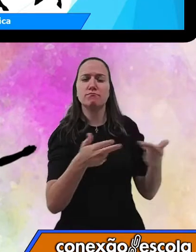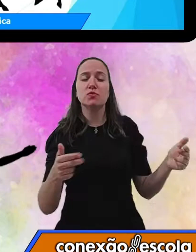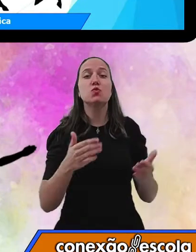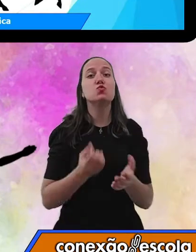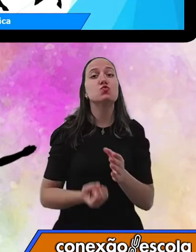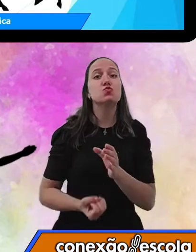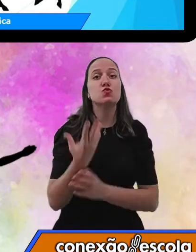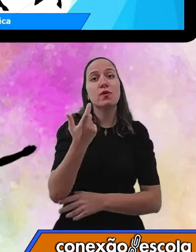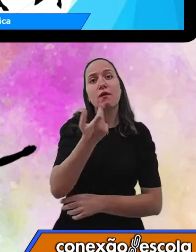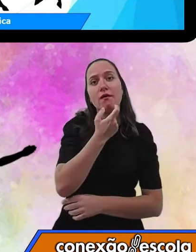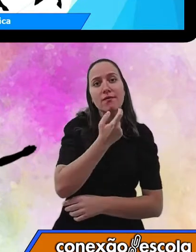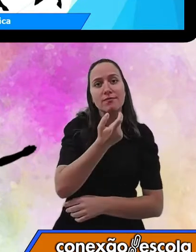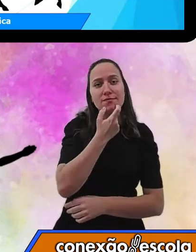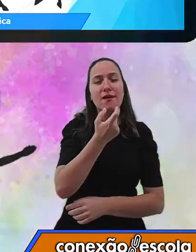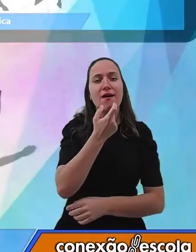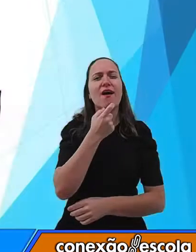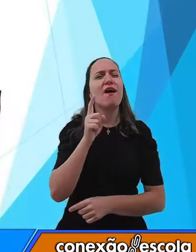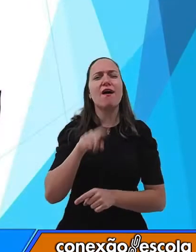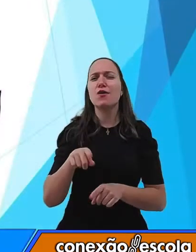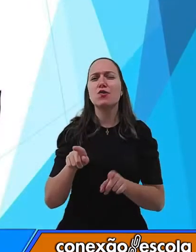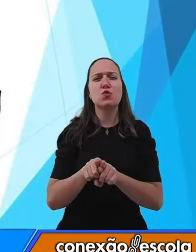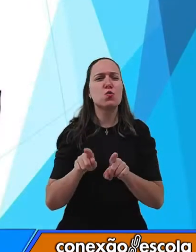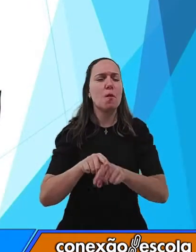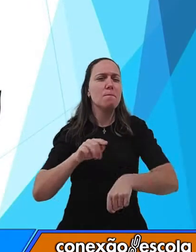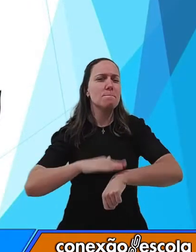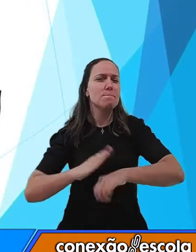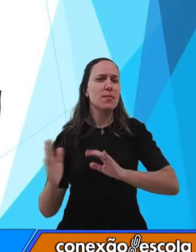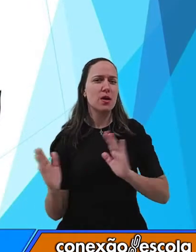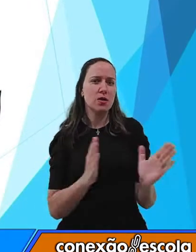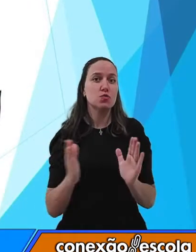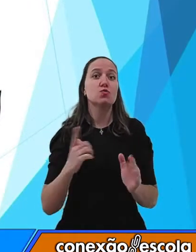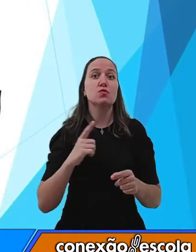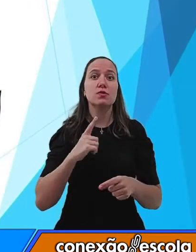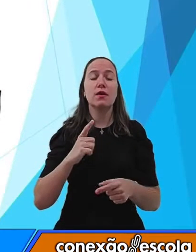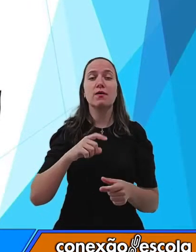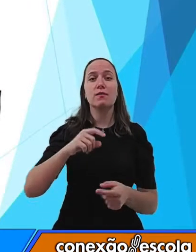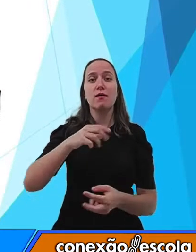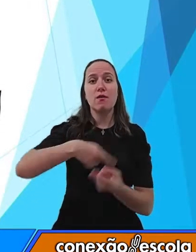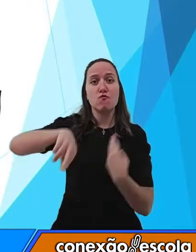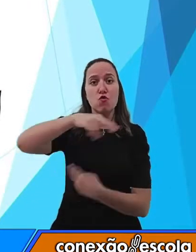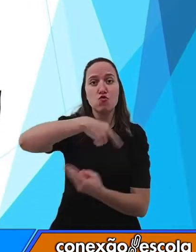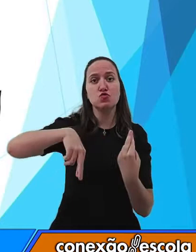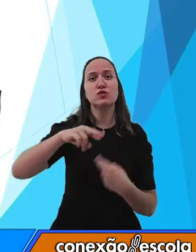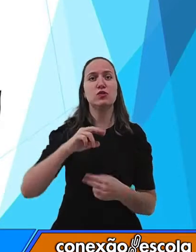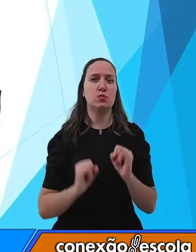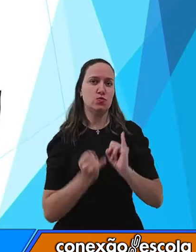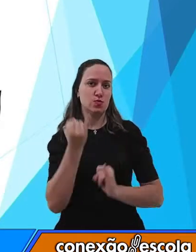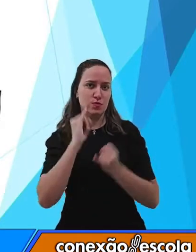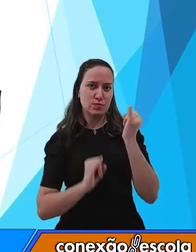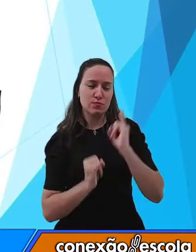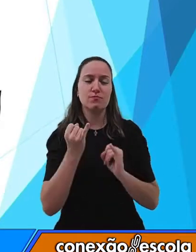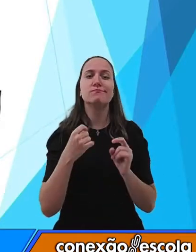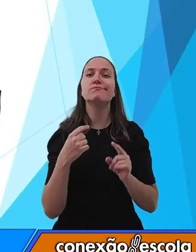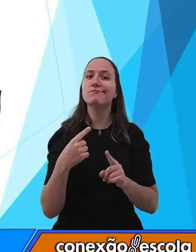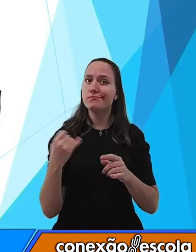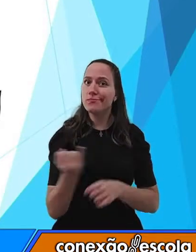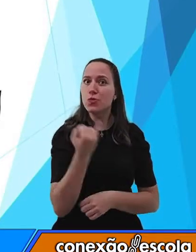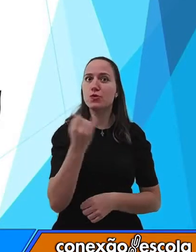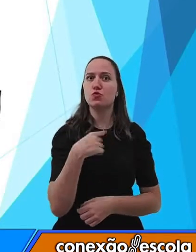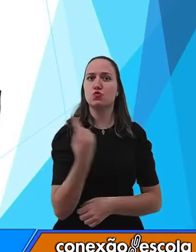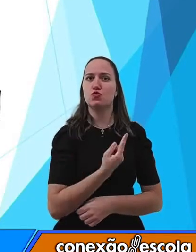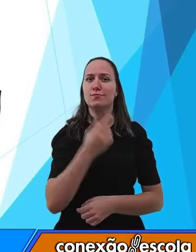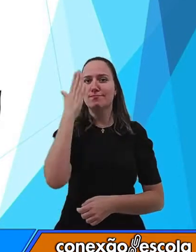no mesmo período da Revolução Industrial. Isso é importante da gente destacar, porque a lógica que organizou